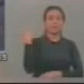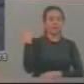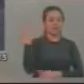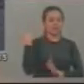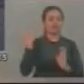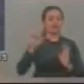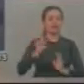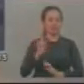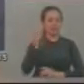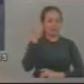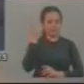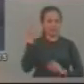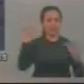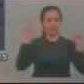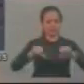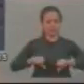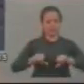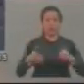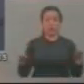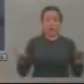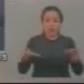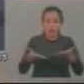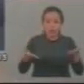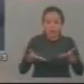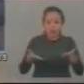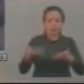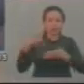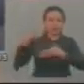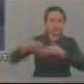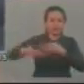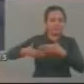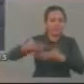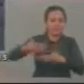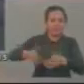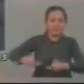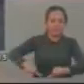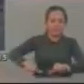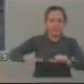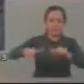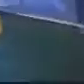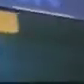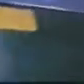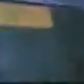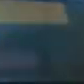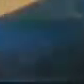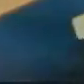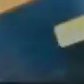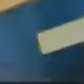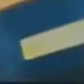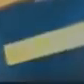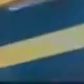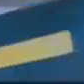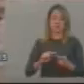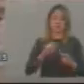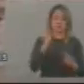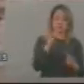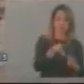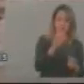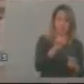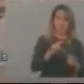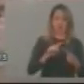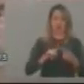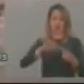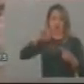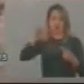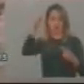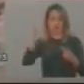que os brasileiros acreditem que o país ainda oferece oportunidades para o crescimento profissional. O deputado